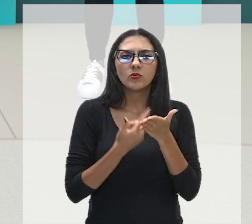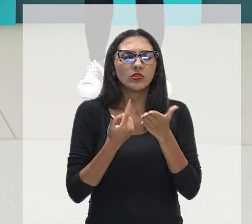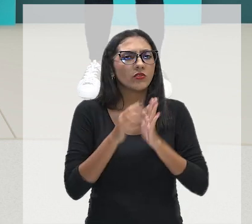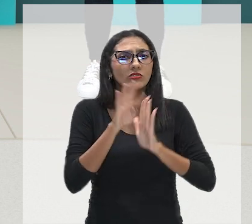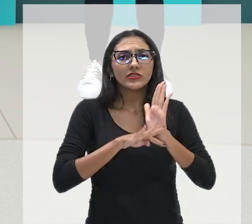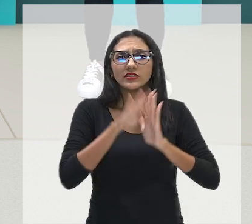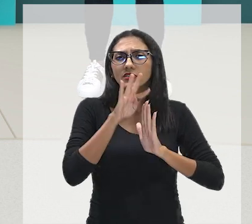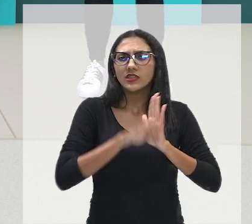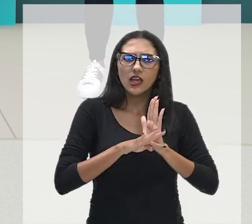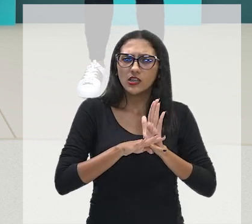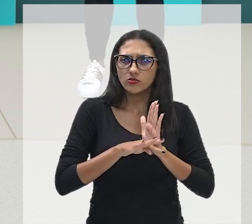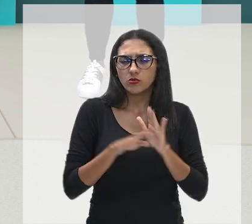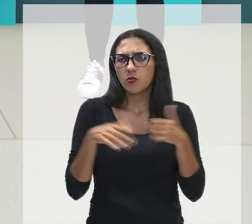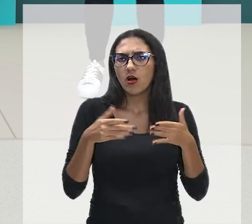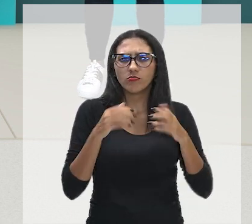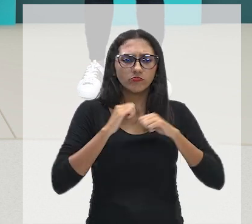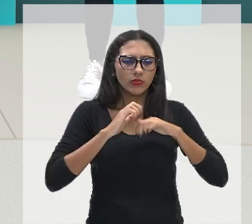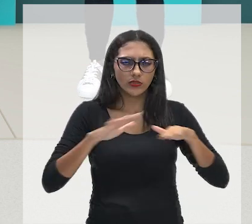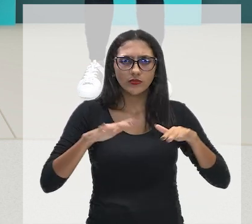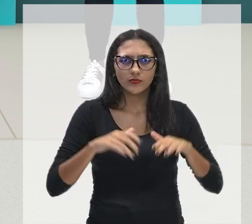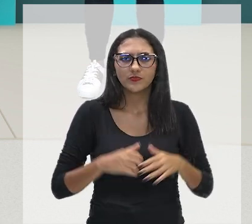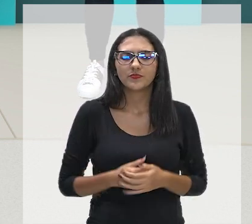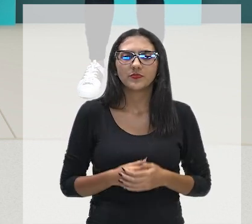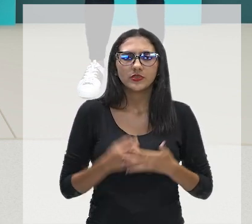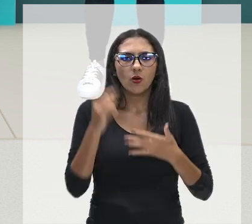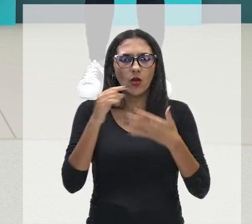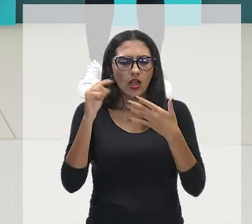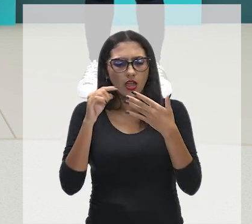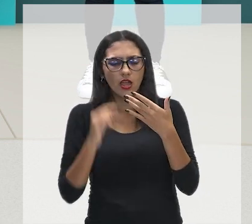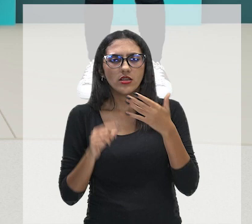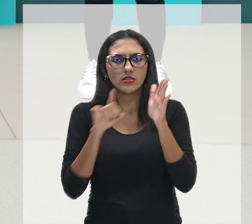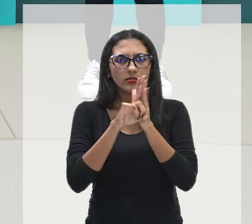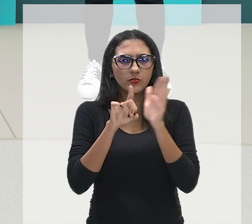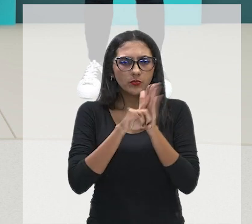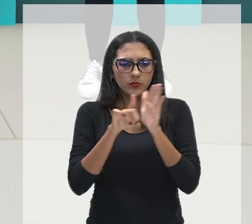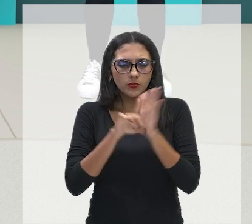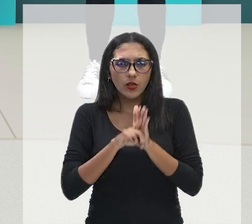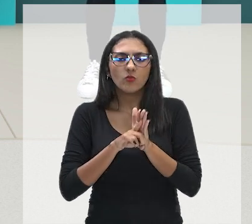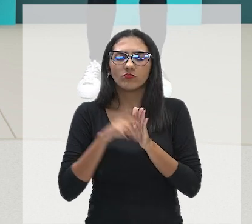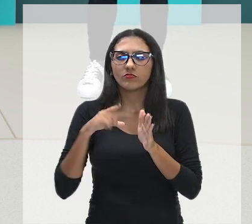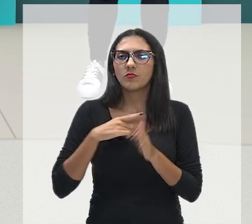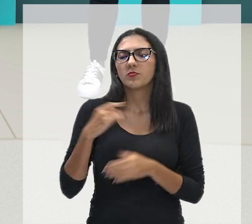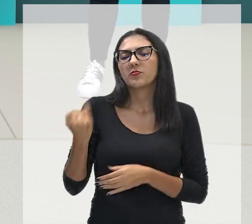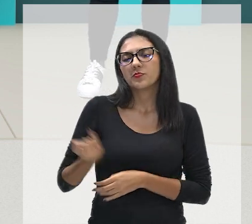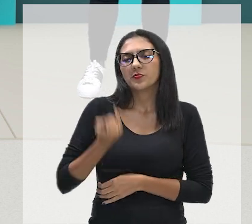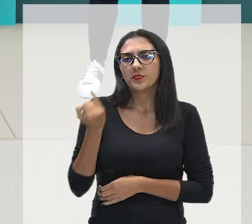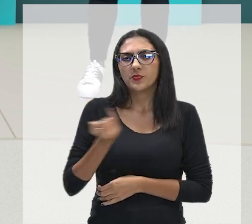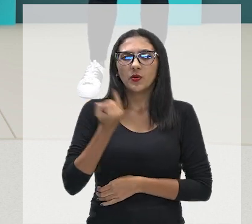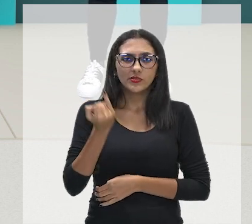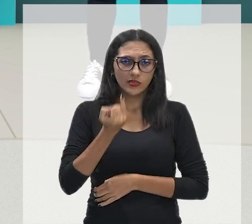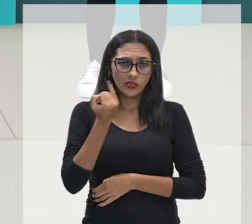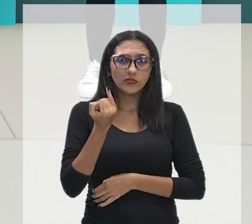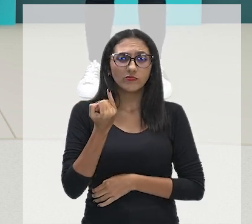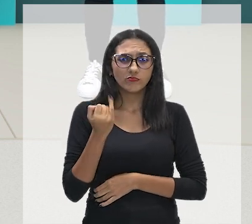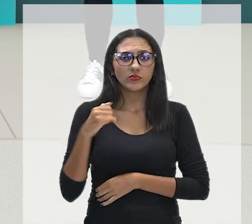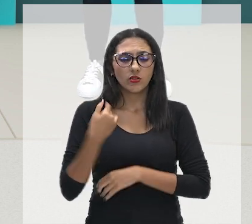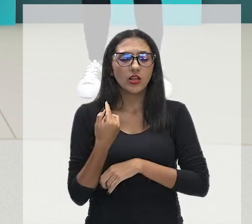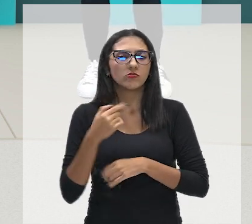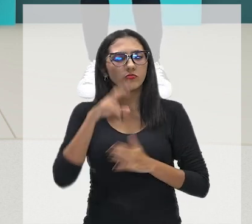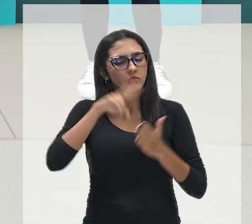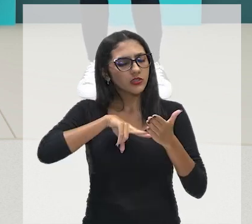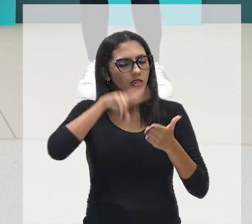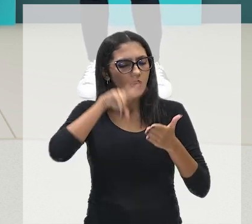desse texto? Então, essas perguntas aqui todas são muito importantes na hora da leitura,